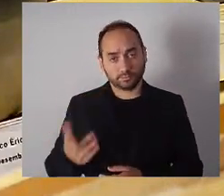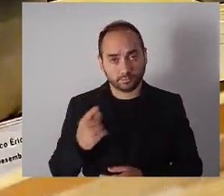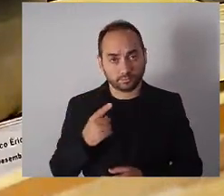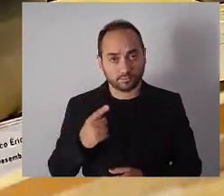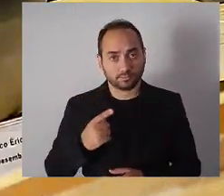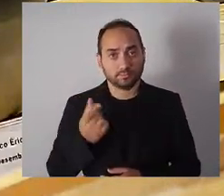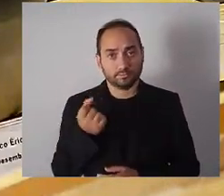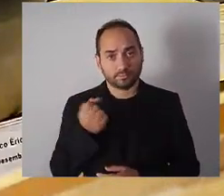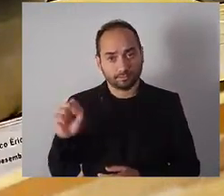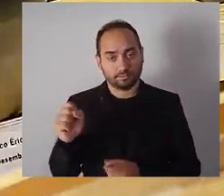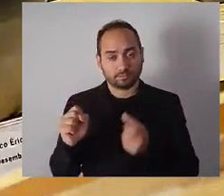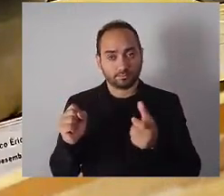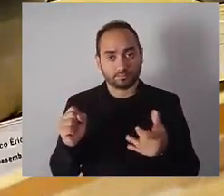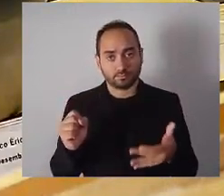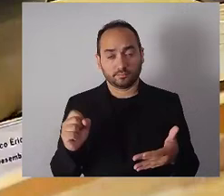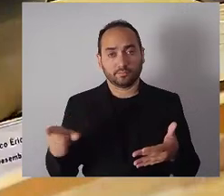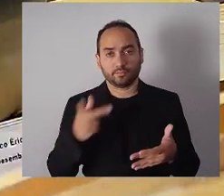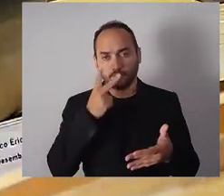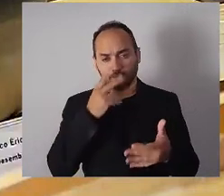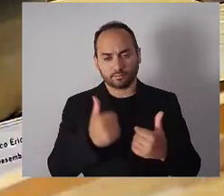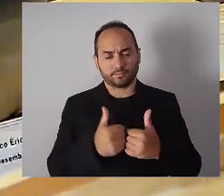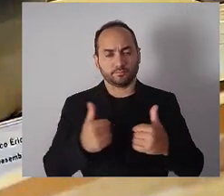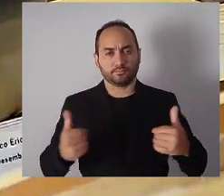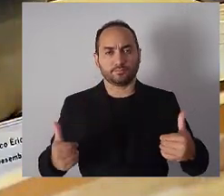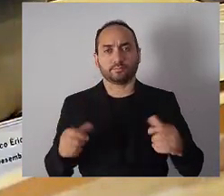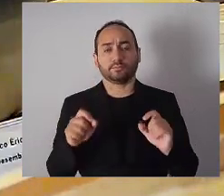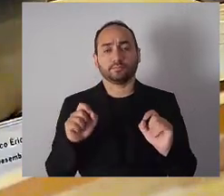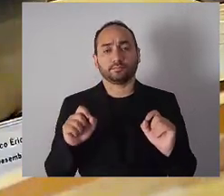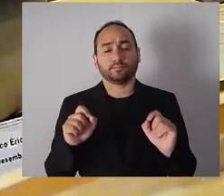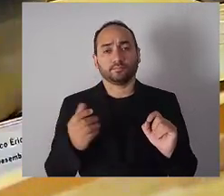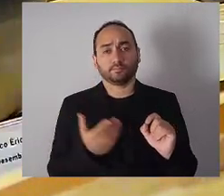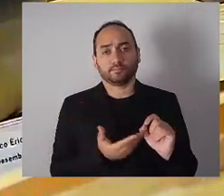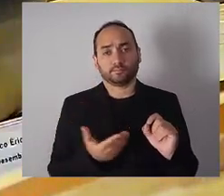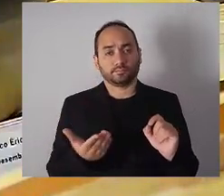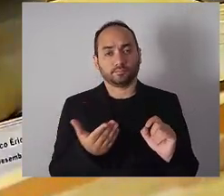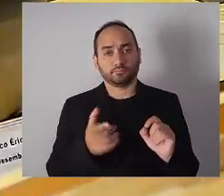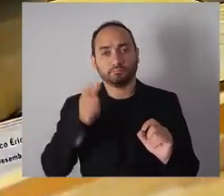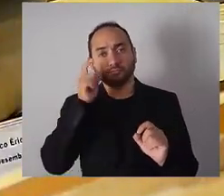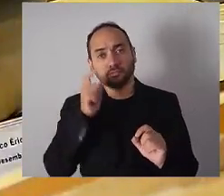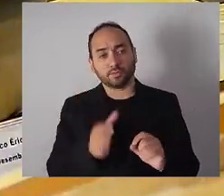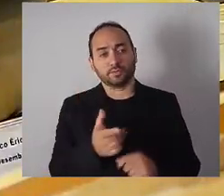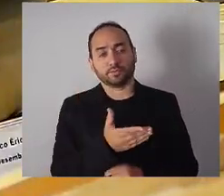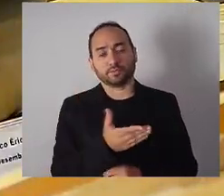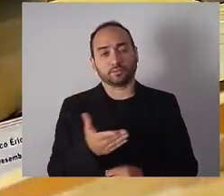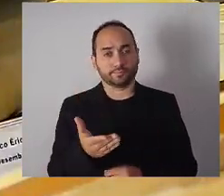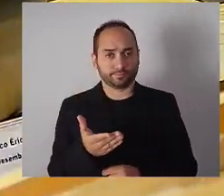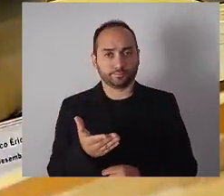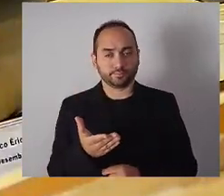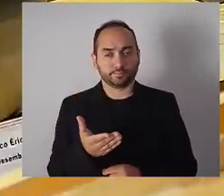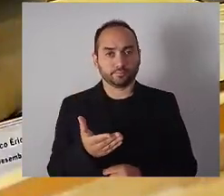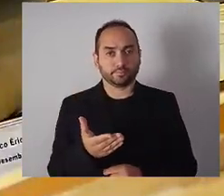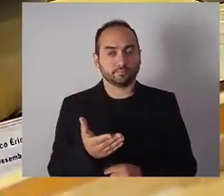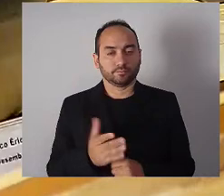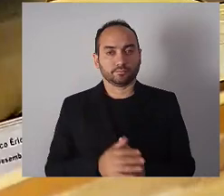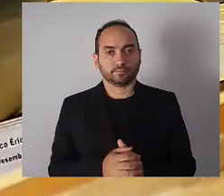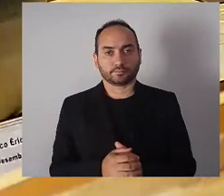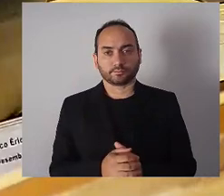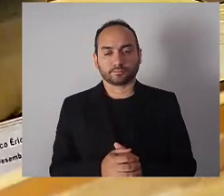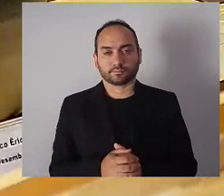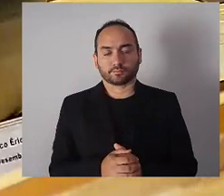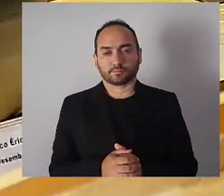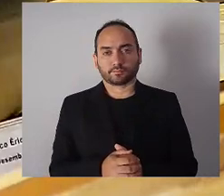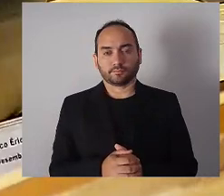estava sustentando, afastaria o interesse do mesmo em